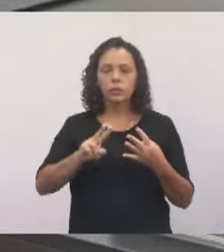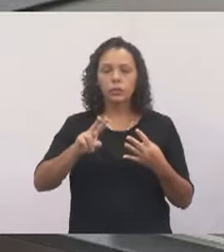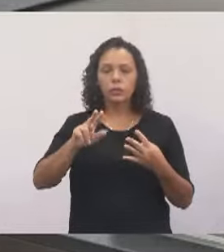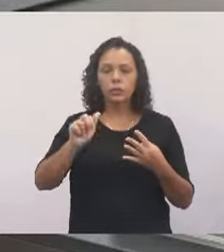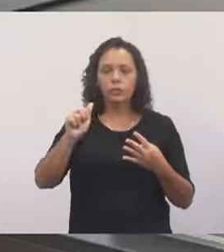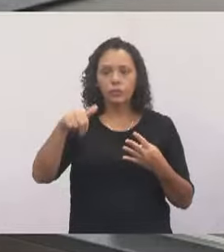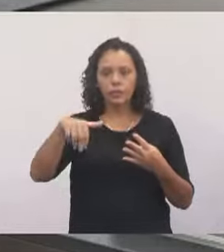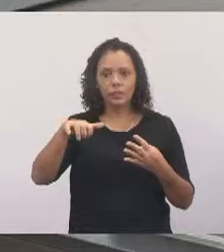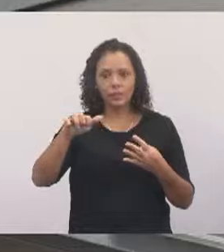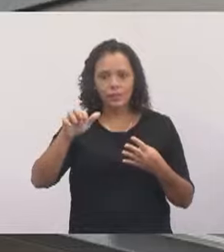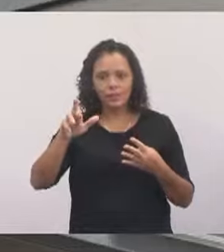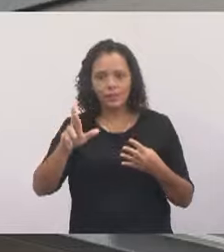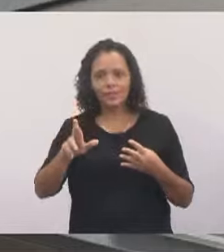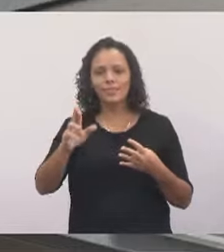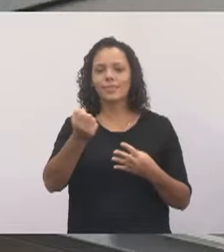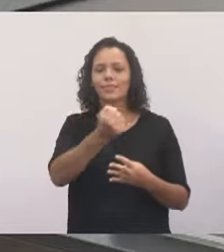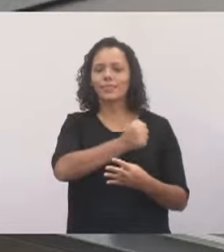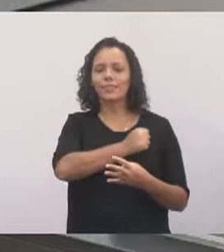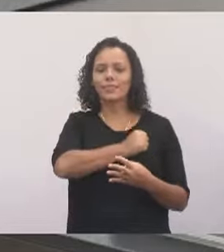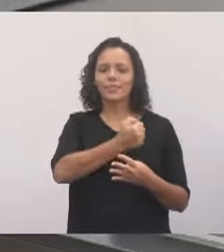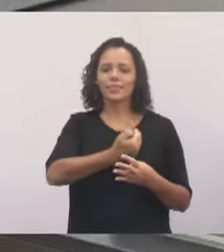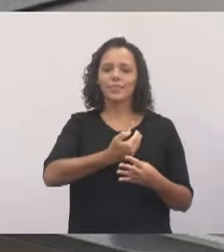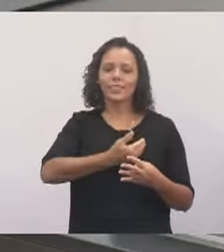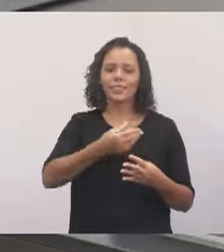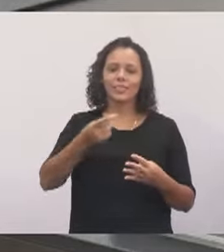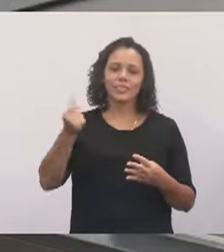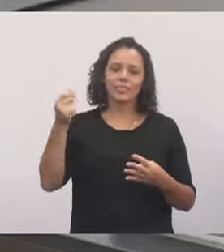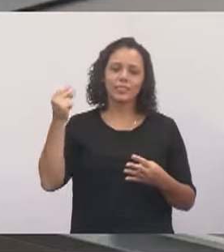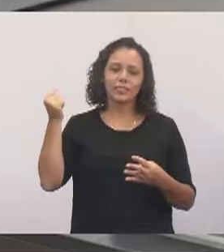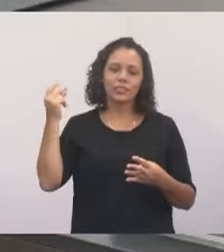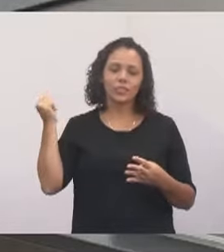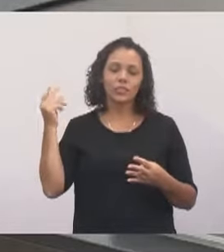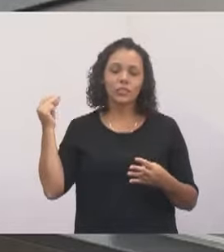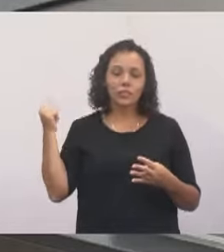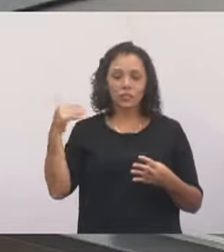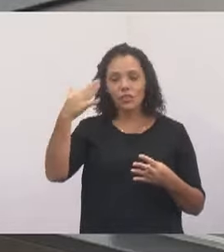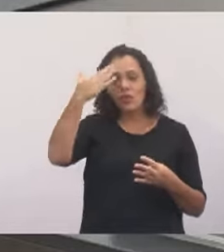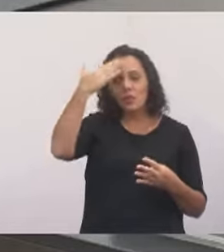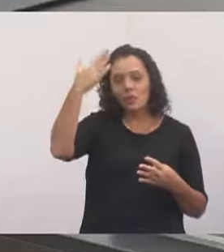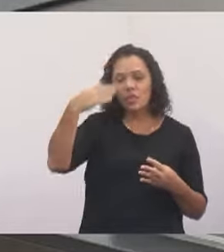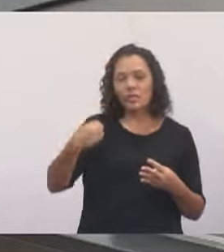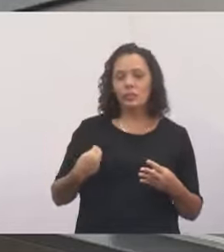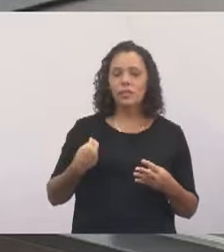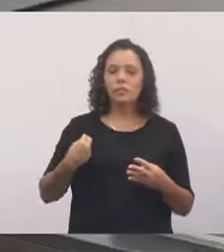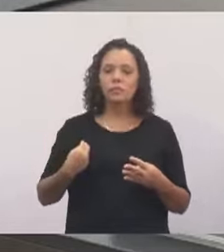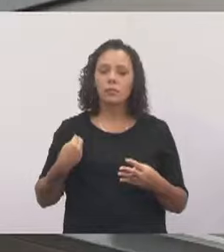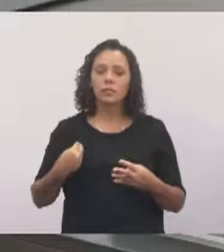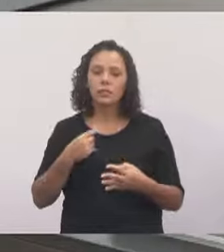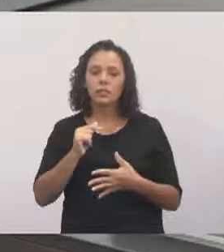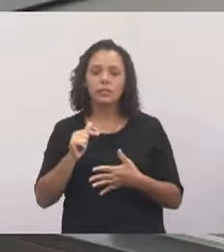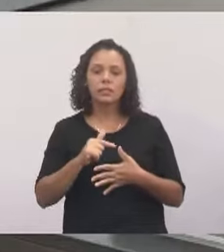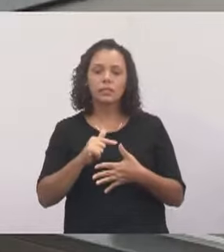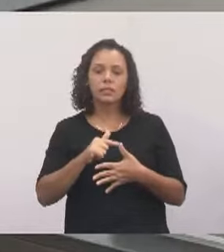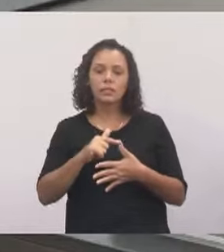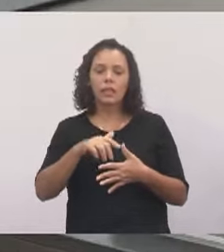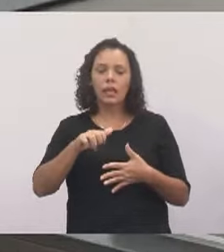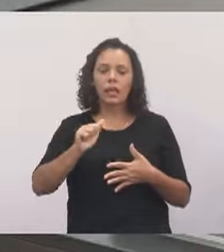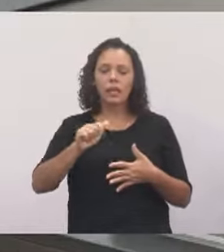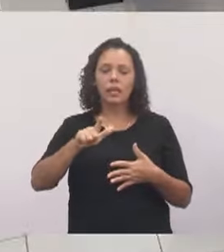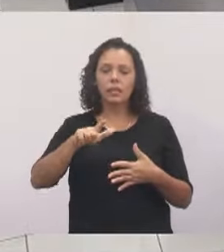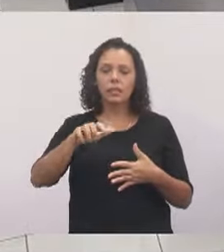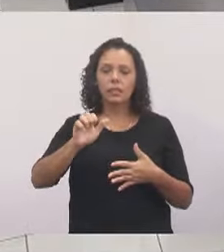Warner, um abraço, um amigo antigo também, muito obrigado pela presença, ao amigo